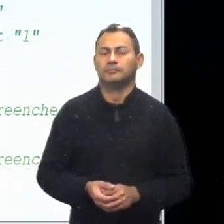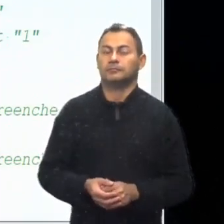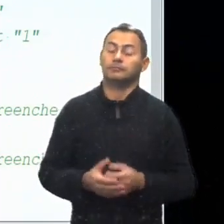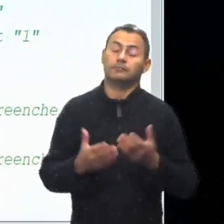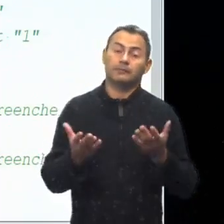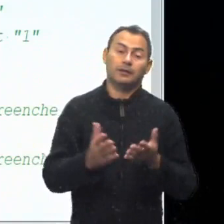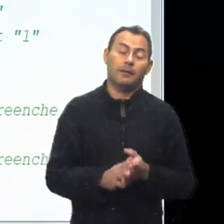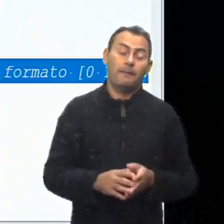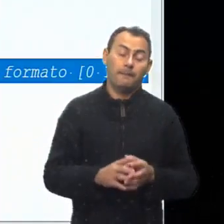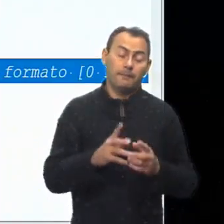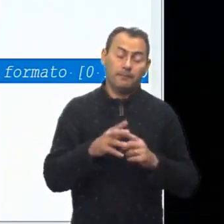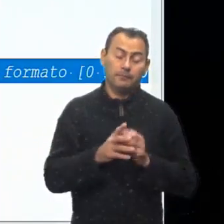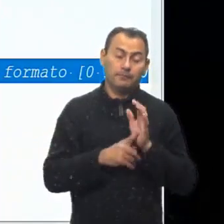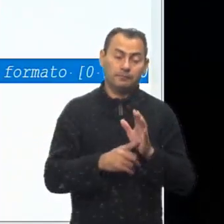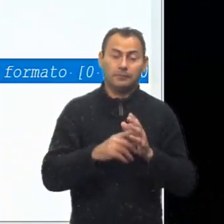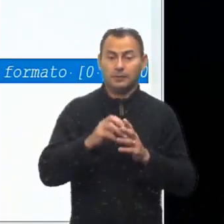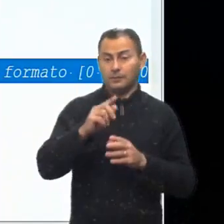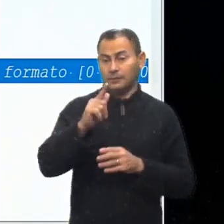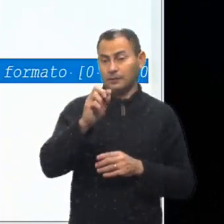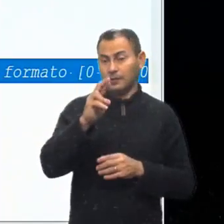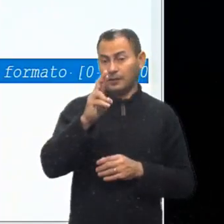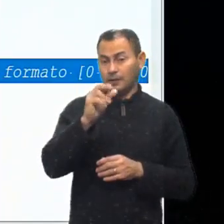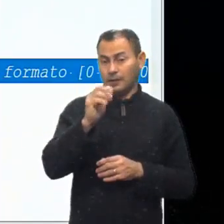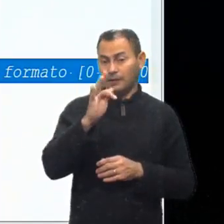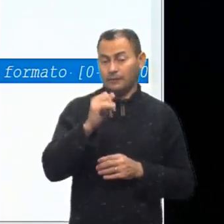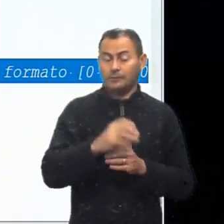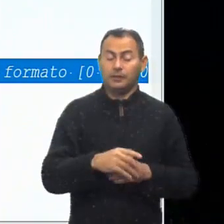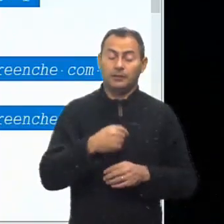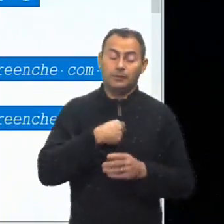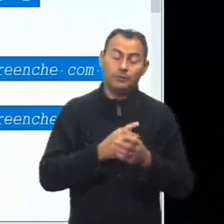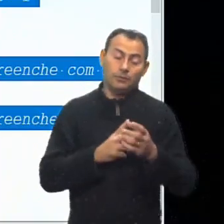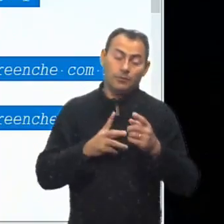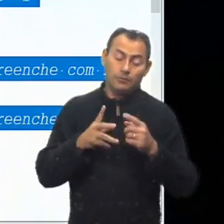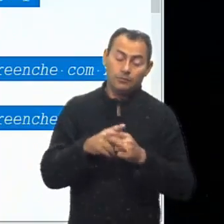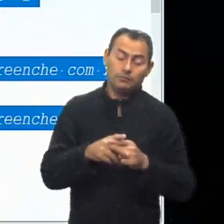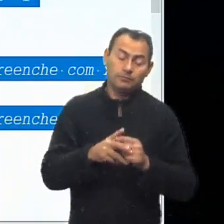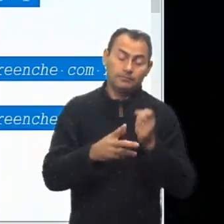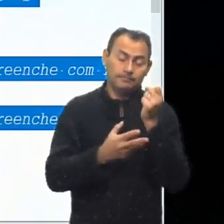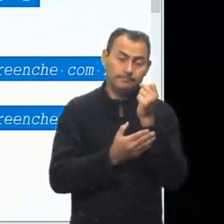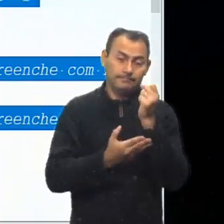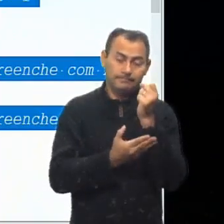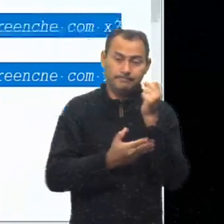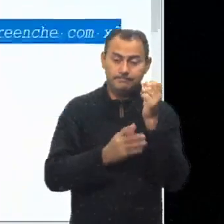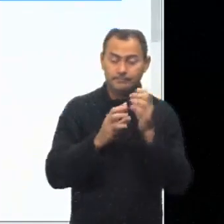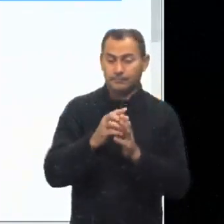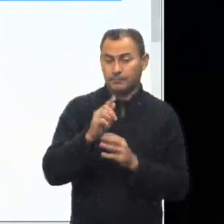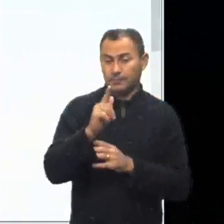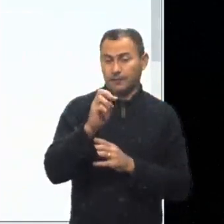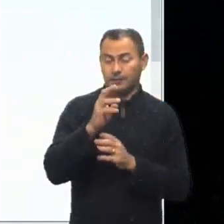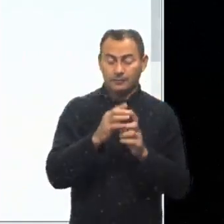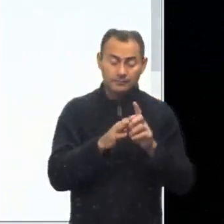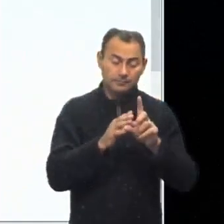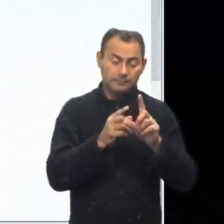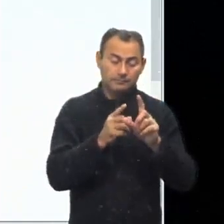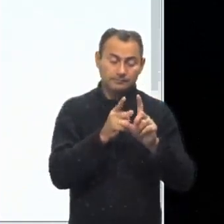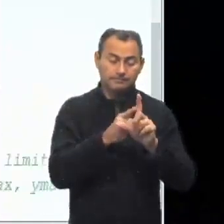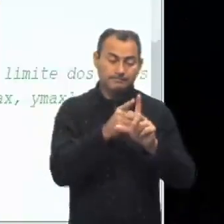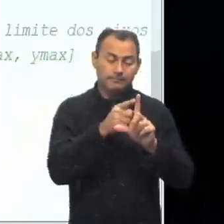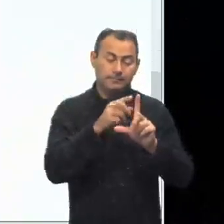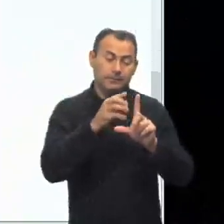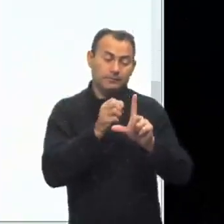E para plotar o gráfico, vai ser a mesma coisa que a gente tinha feito com o